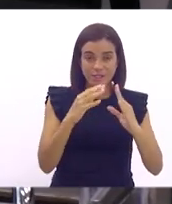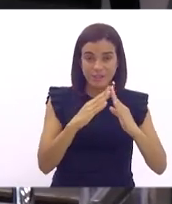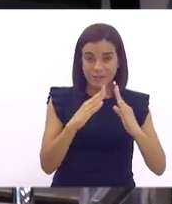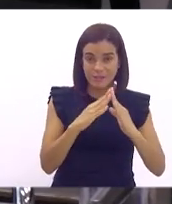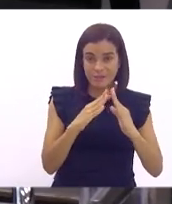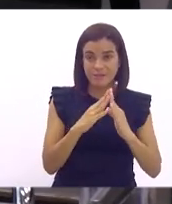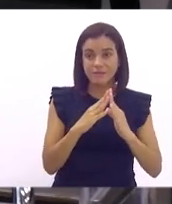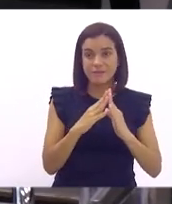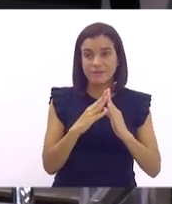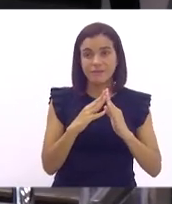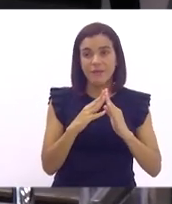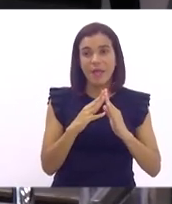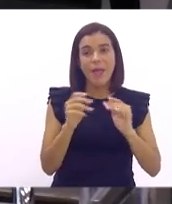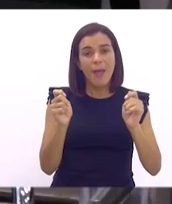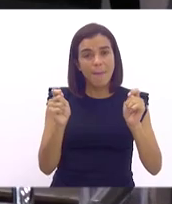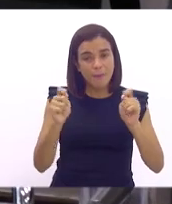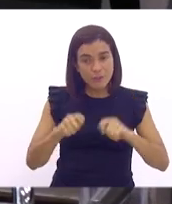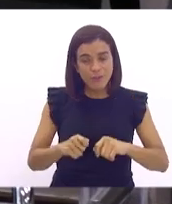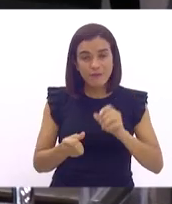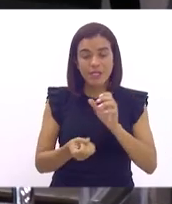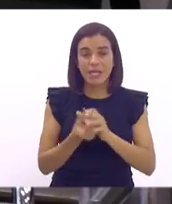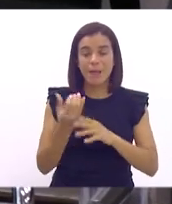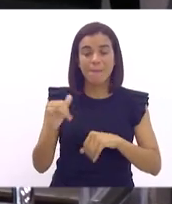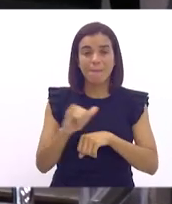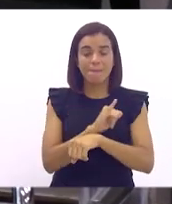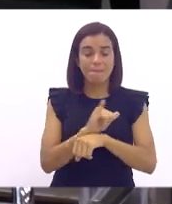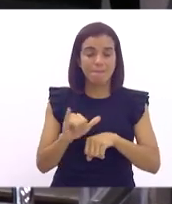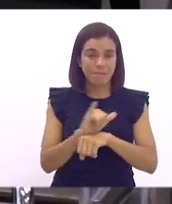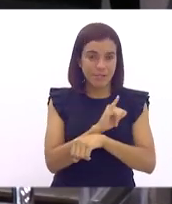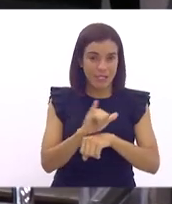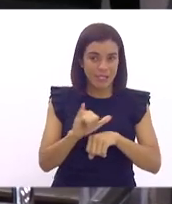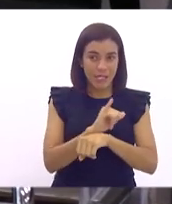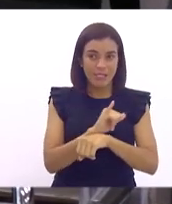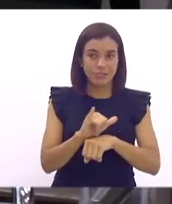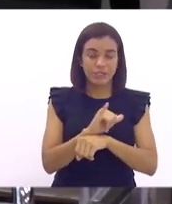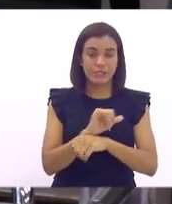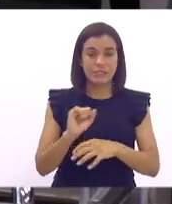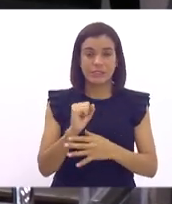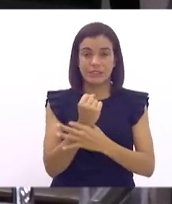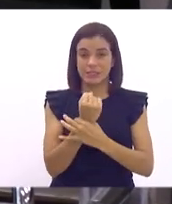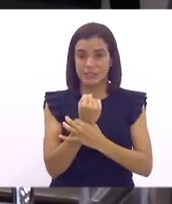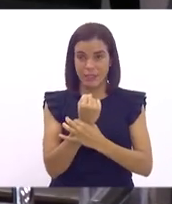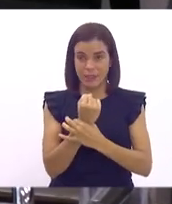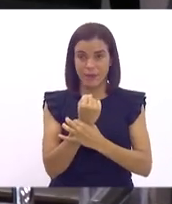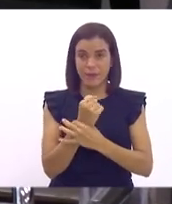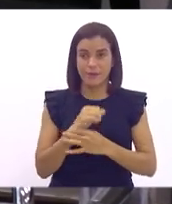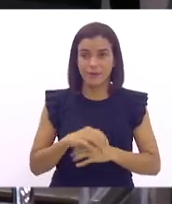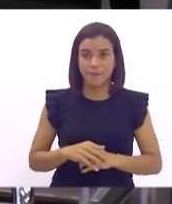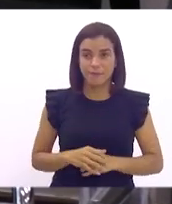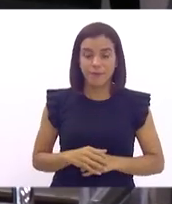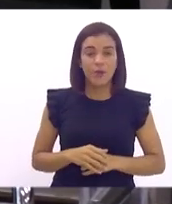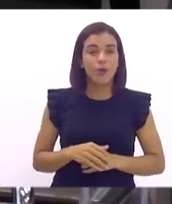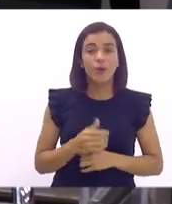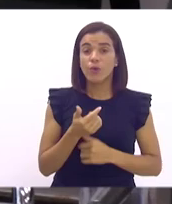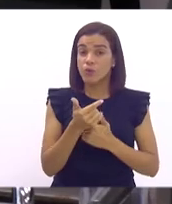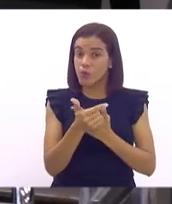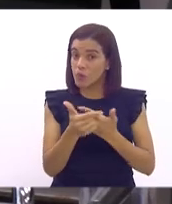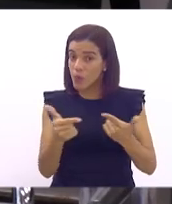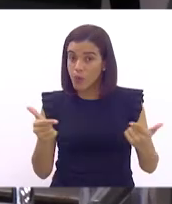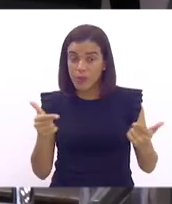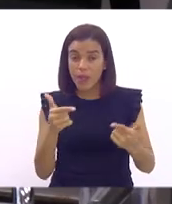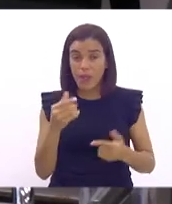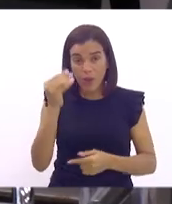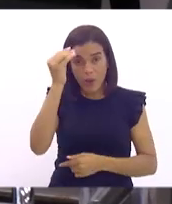né, fazer a gestão de risco e criar planos e estratégias de segurança de enfrentamento. Quando não se